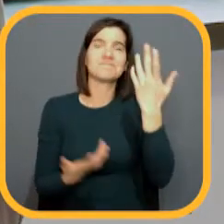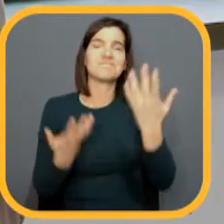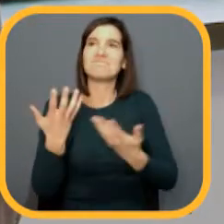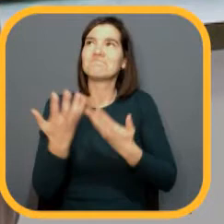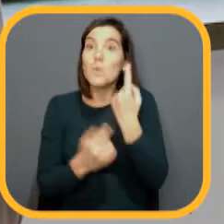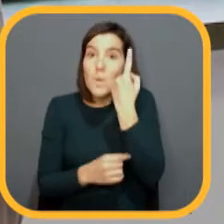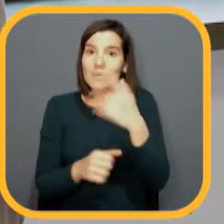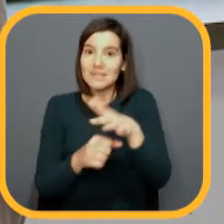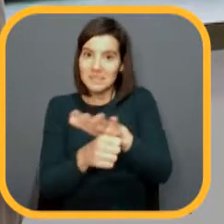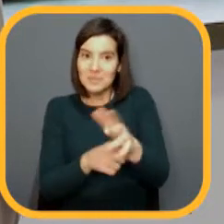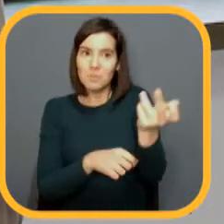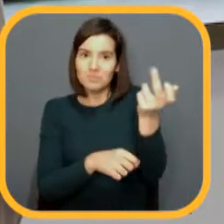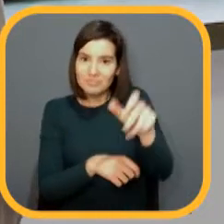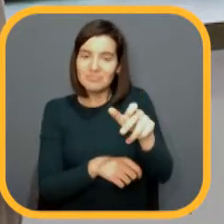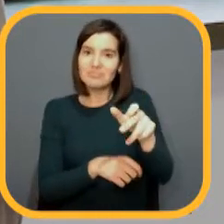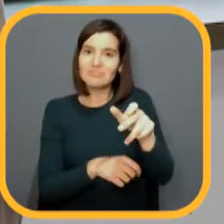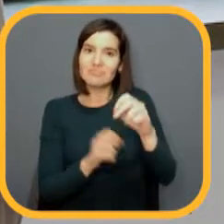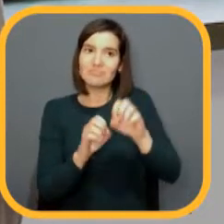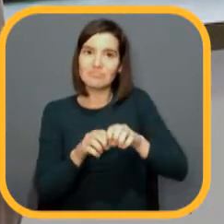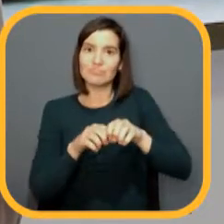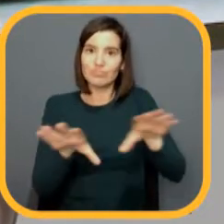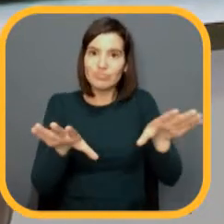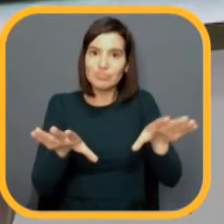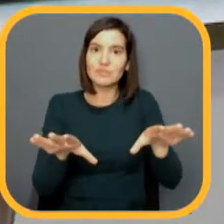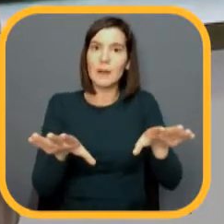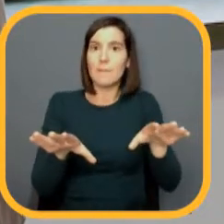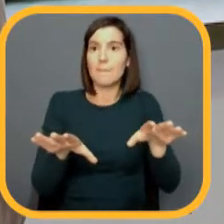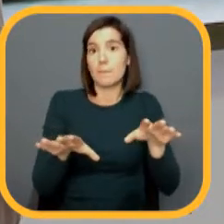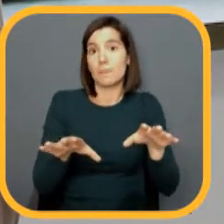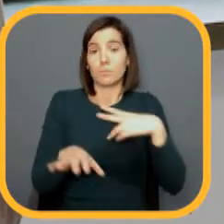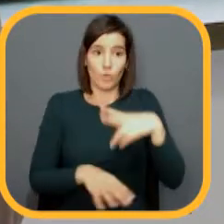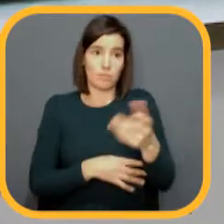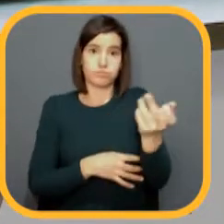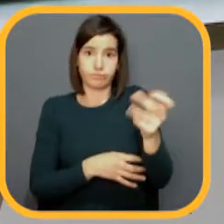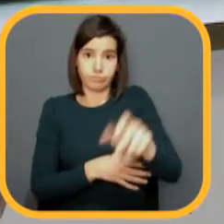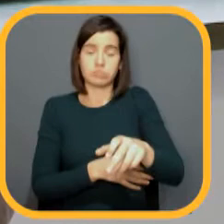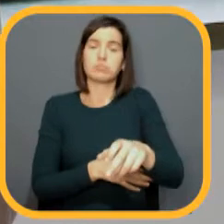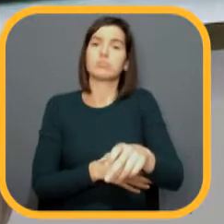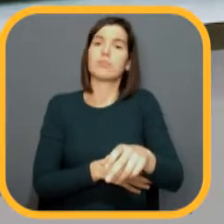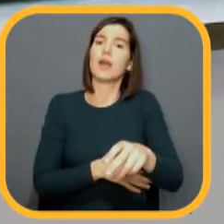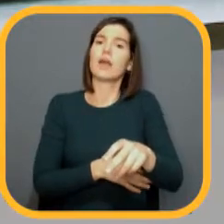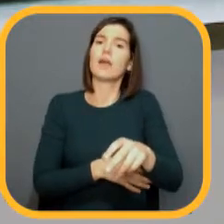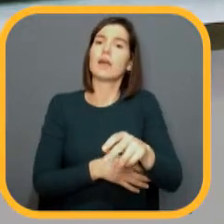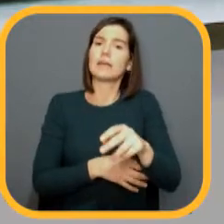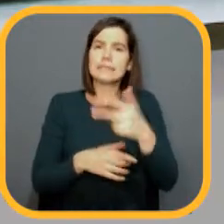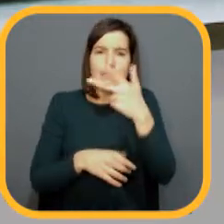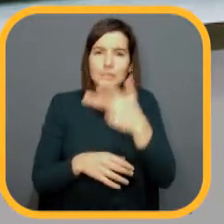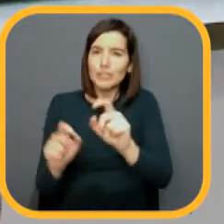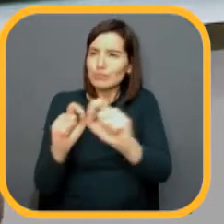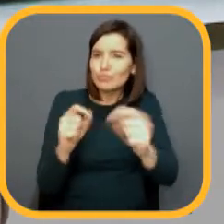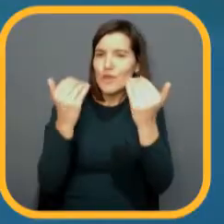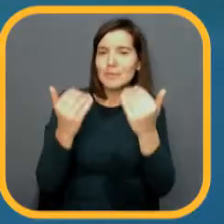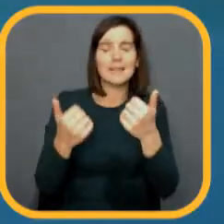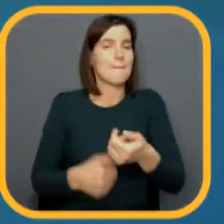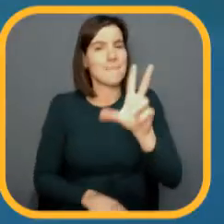lembrar de um caso que tenha sido divulgado, denunciado em Portugal e que os contornos fossem